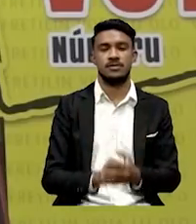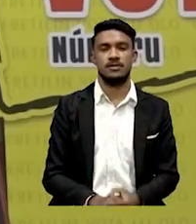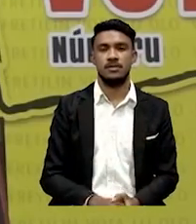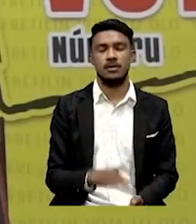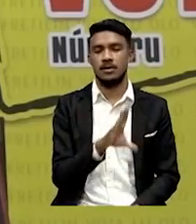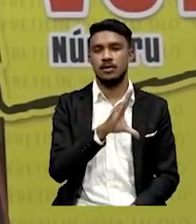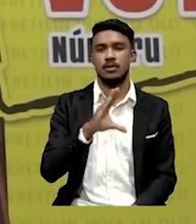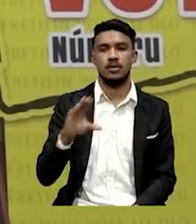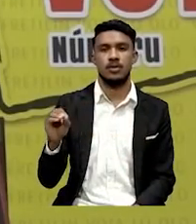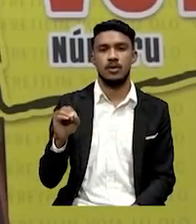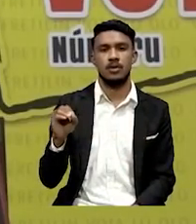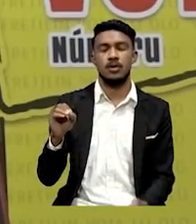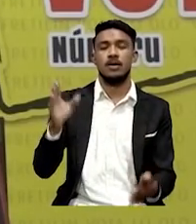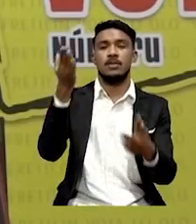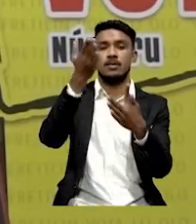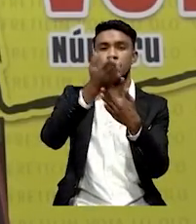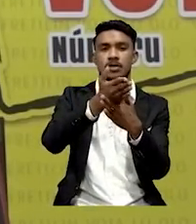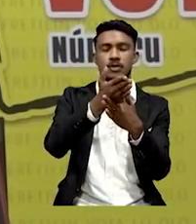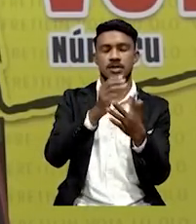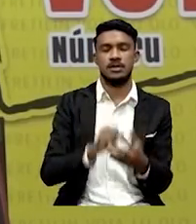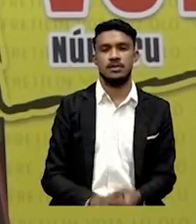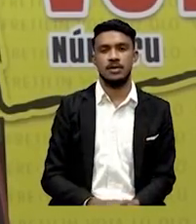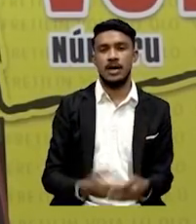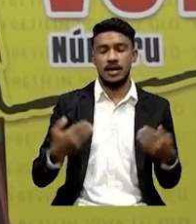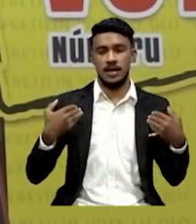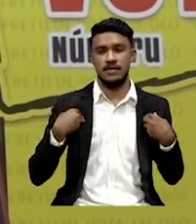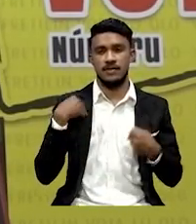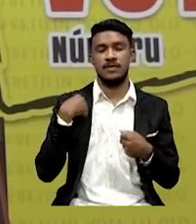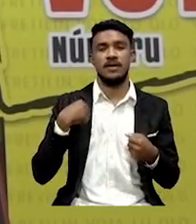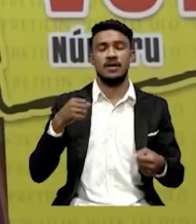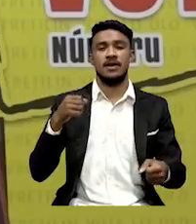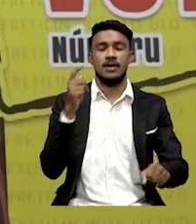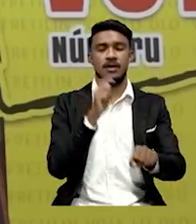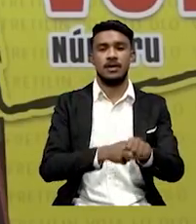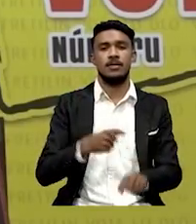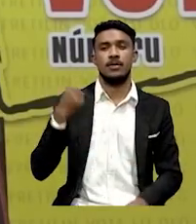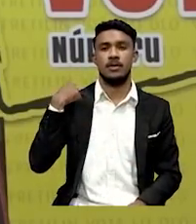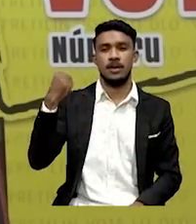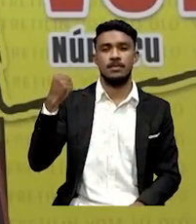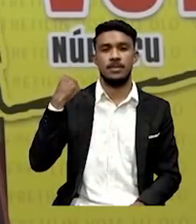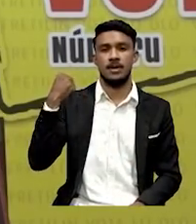no monitorização e a período campanha nian